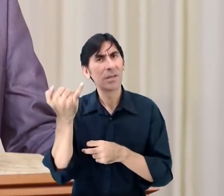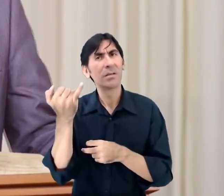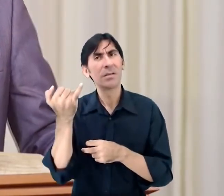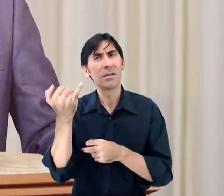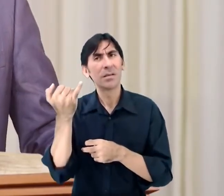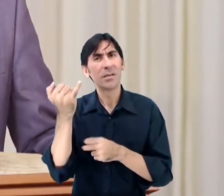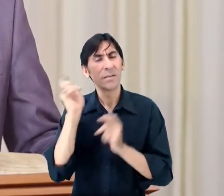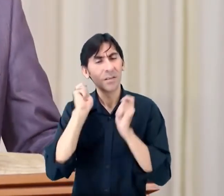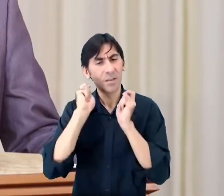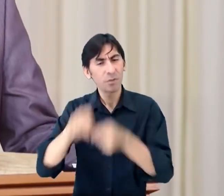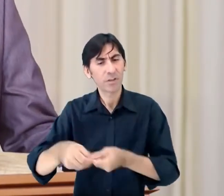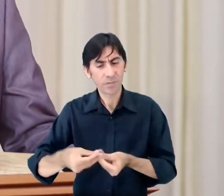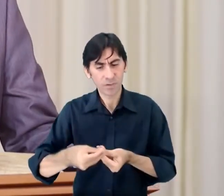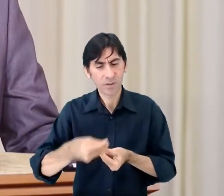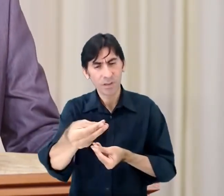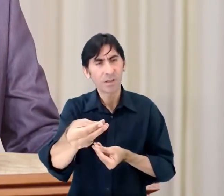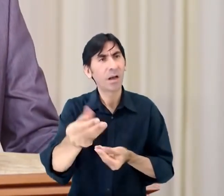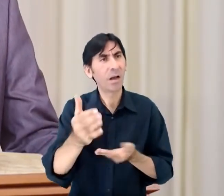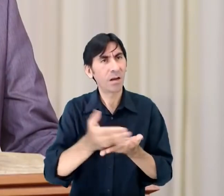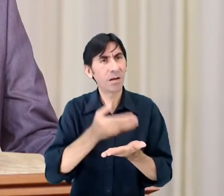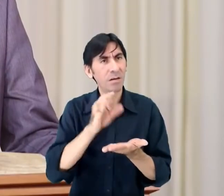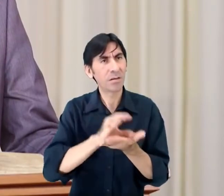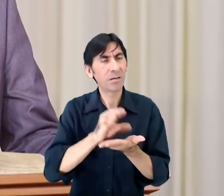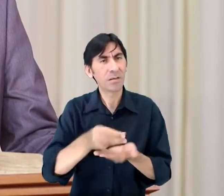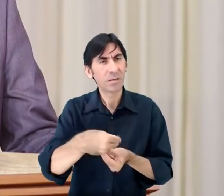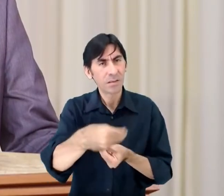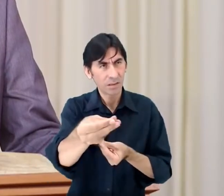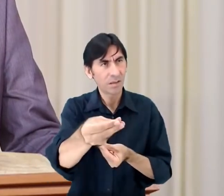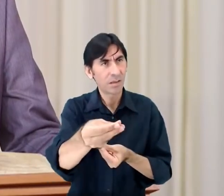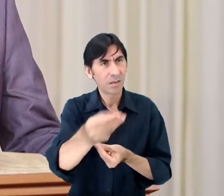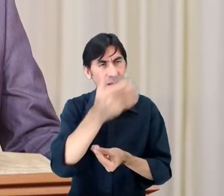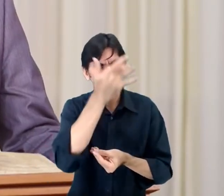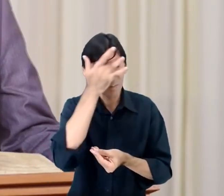mensageiros silenciosos com as pessoas que estão ao seu redor?